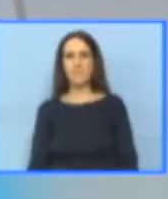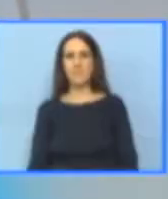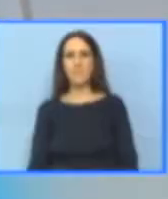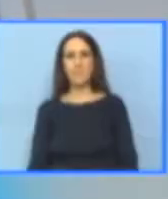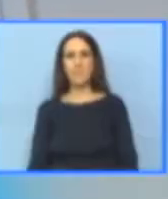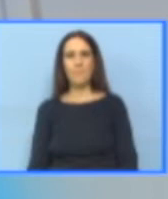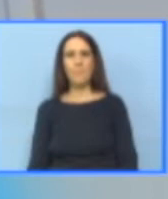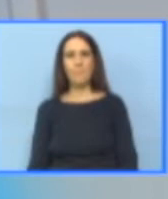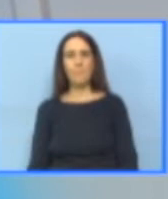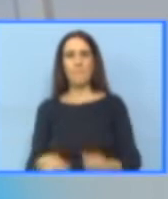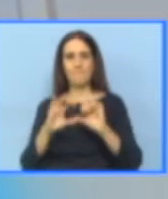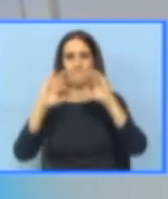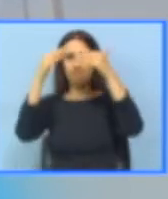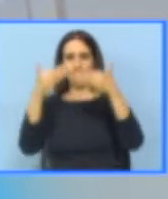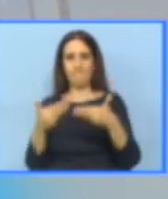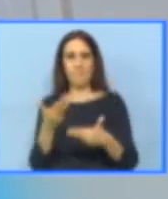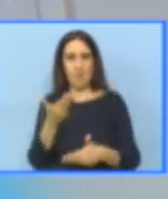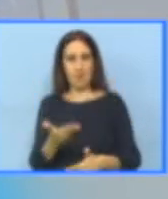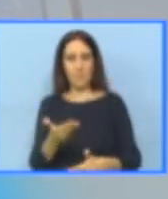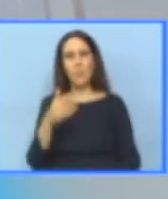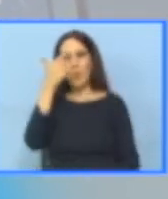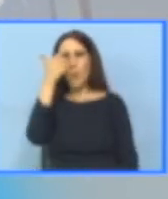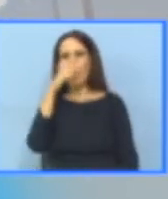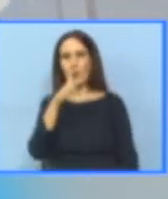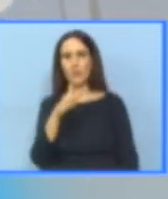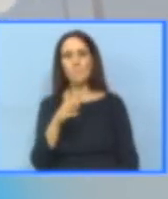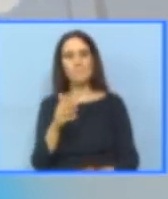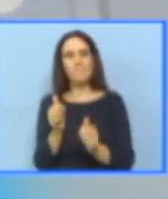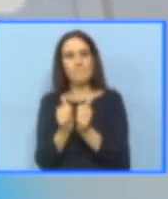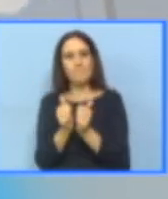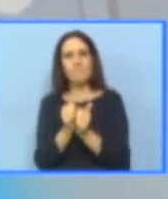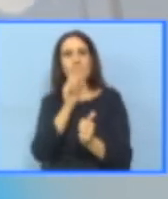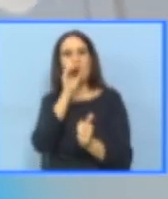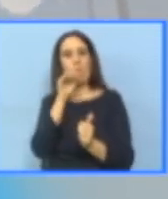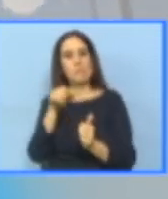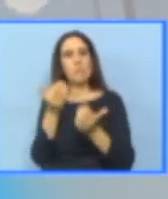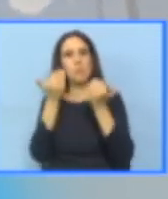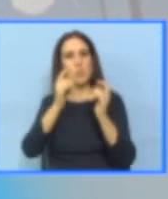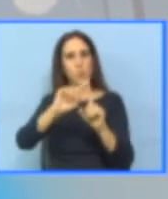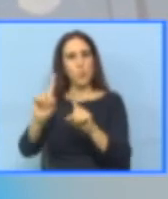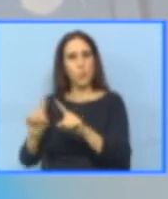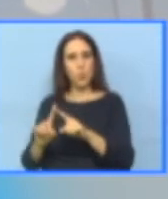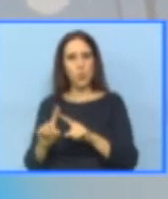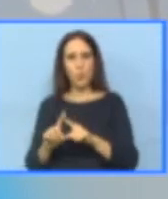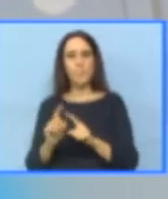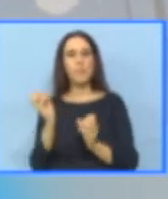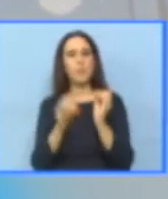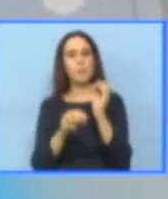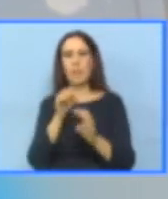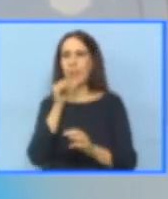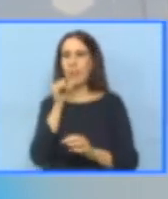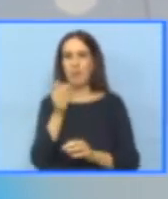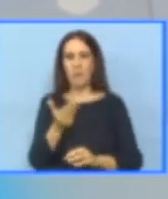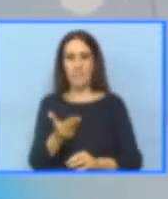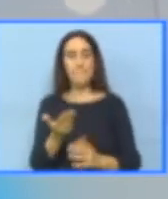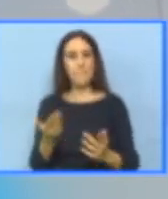No portal agência.eclésia.pt pode acompanhar estas e outras notícias que atualizamos em